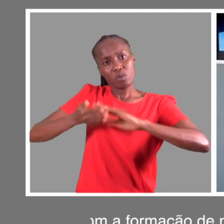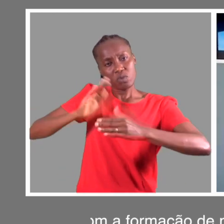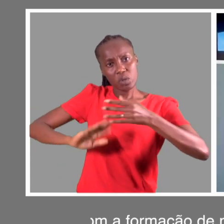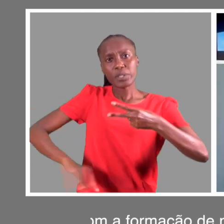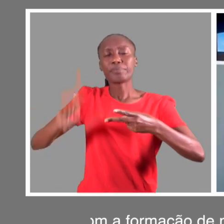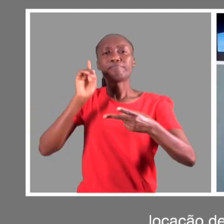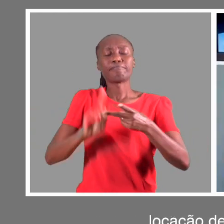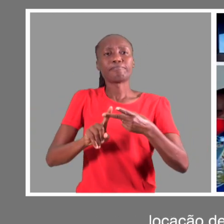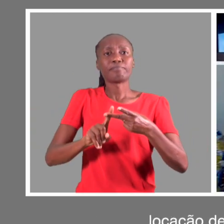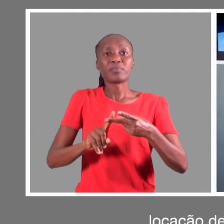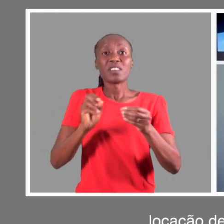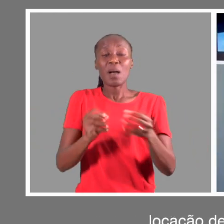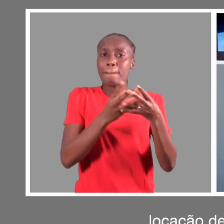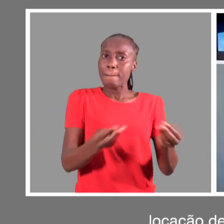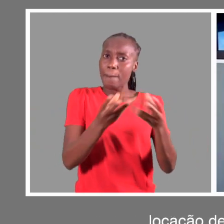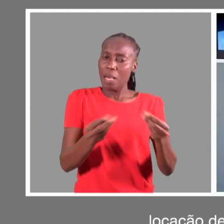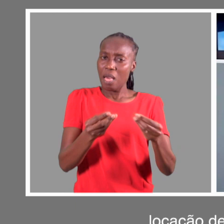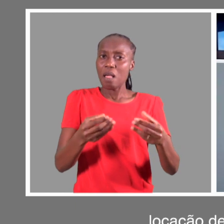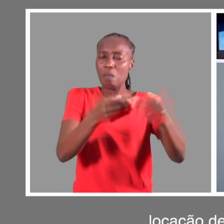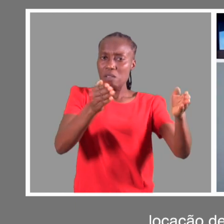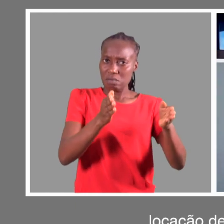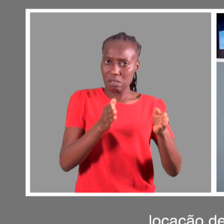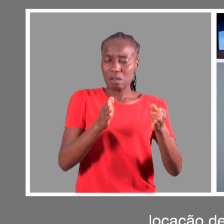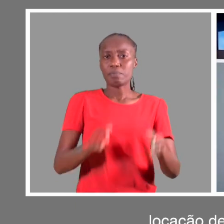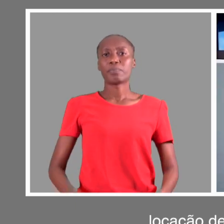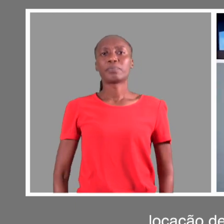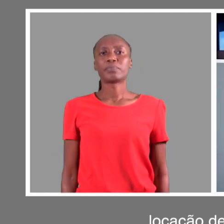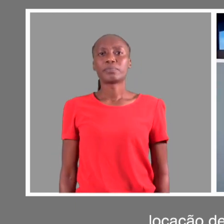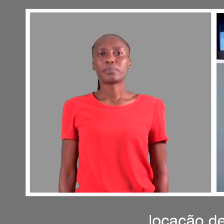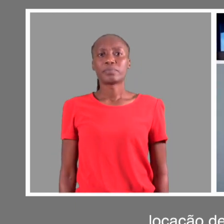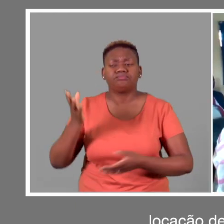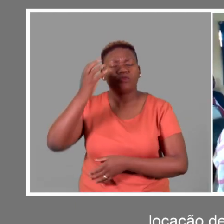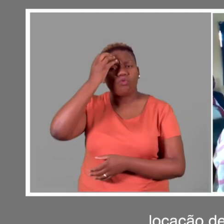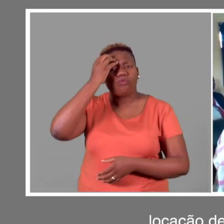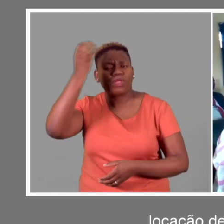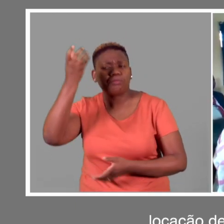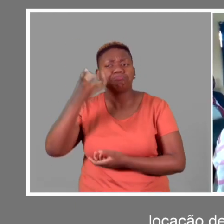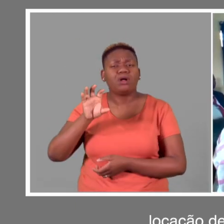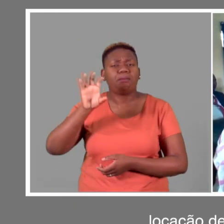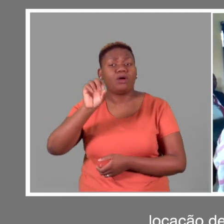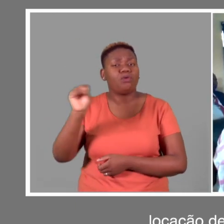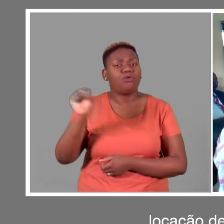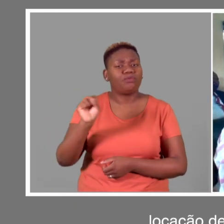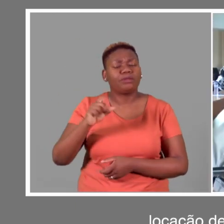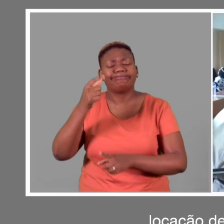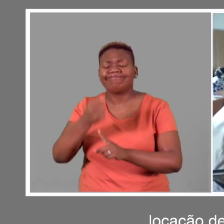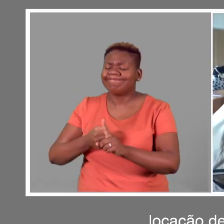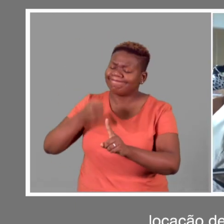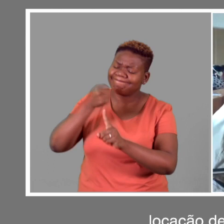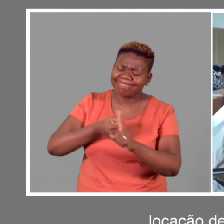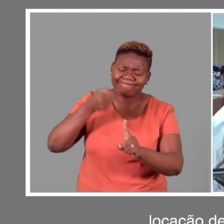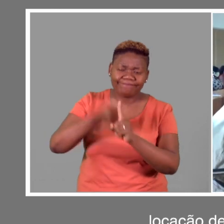de mais professores, a alocação de mais recursos nas salas de aulas. Por outro lado, o governo de